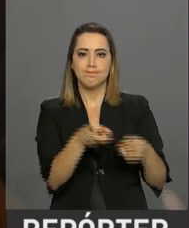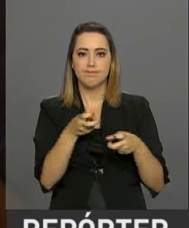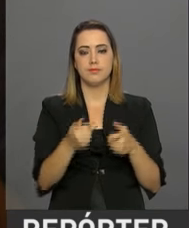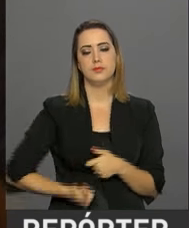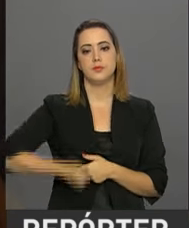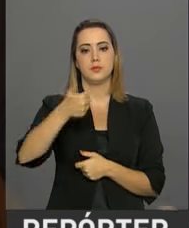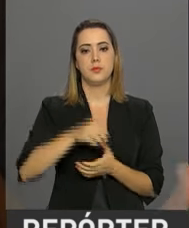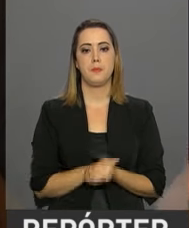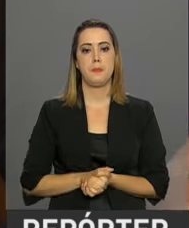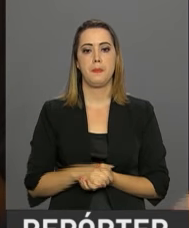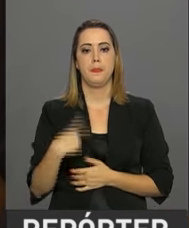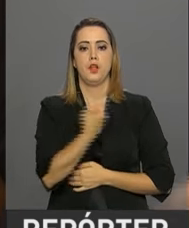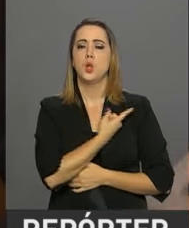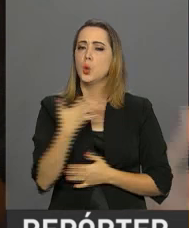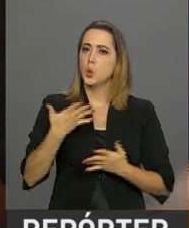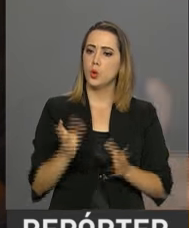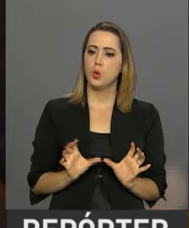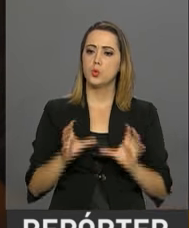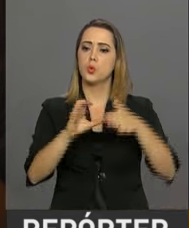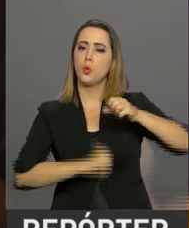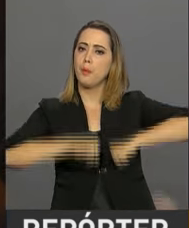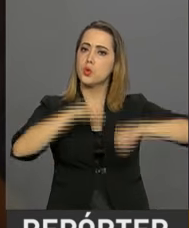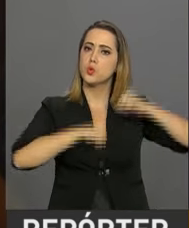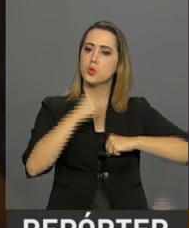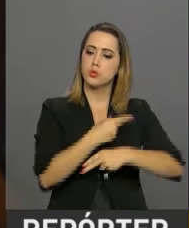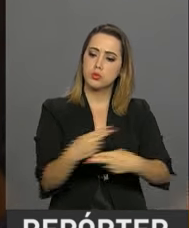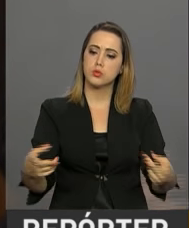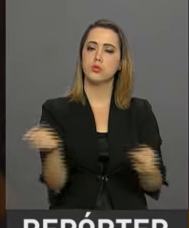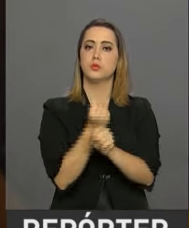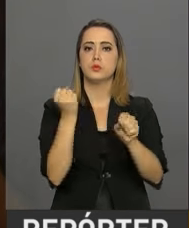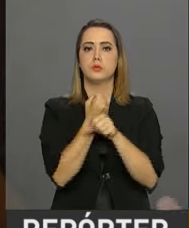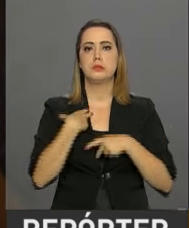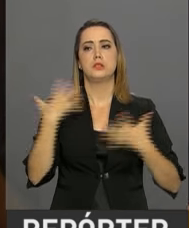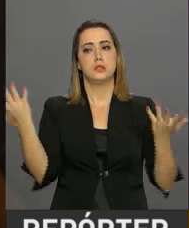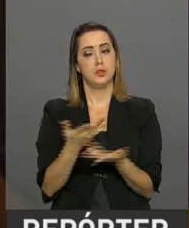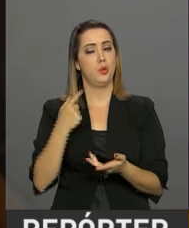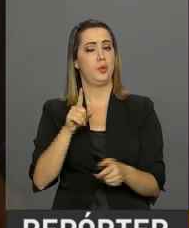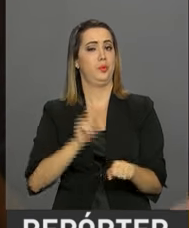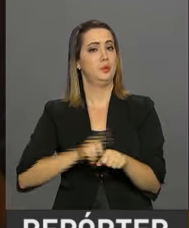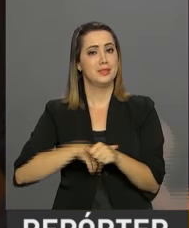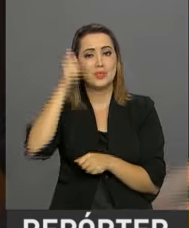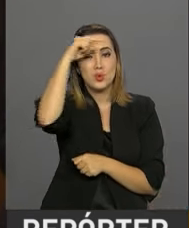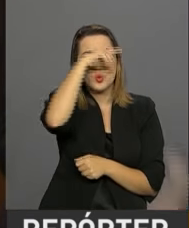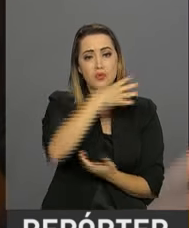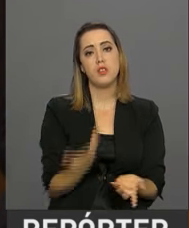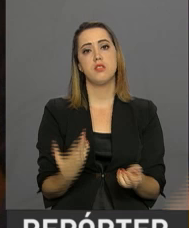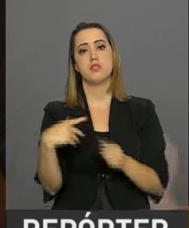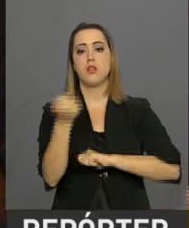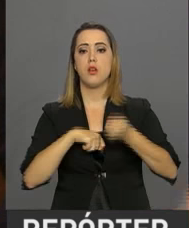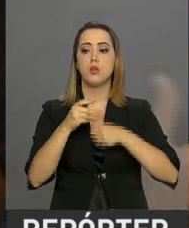Nós da indústria de materiais achamos que isso pode dar, nesse momento de estresse da economia, todos vocês sabem, ele cria